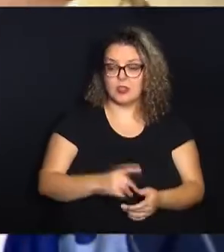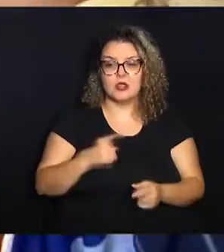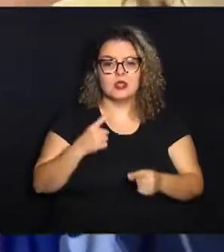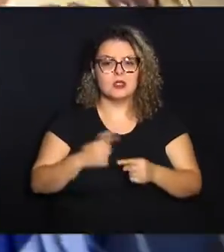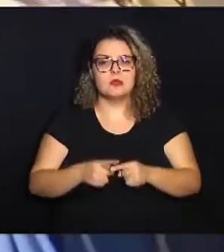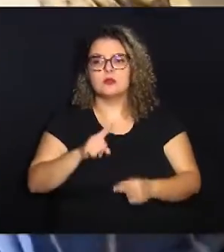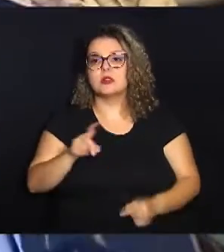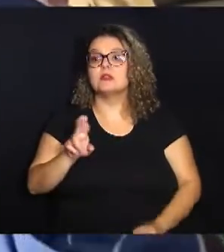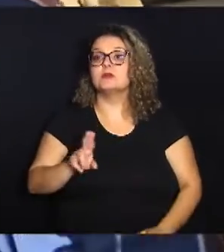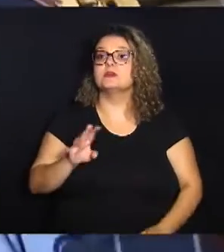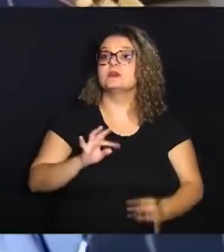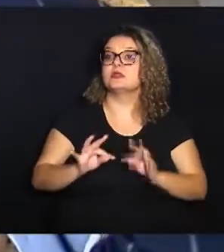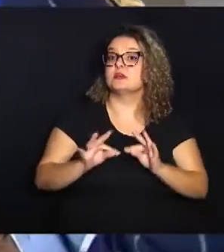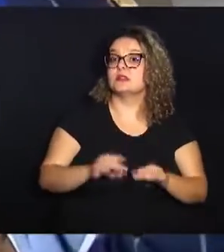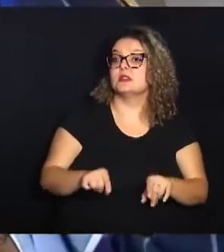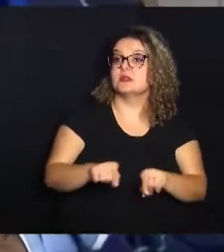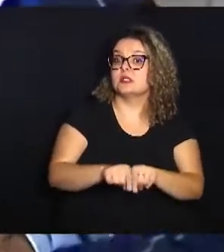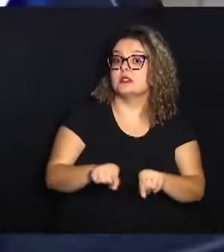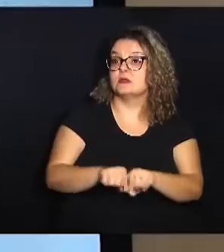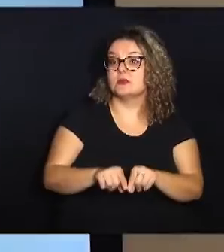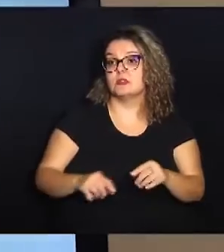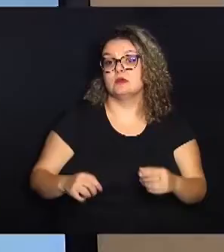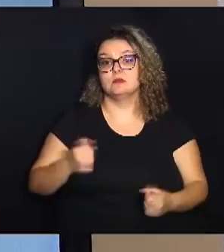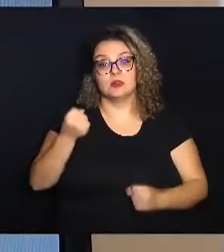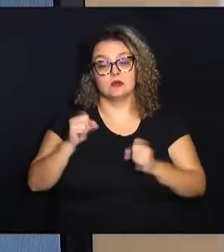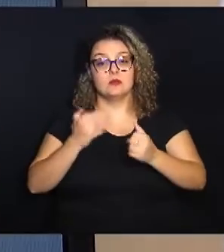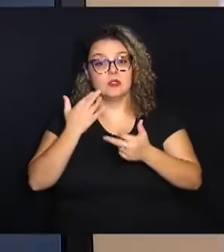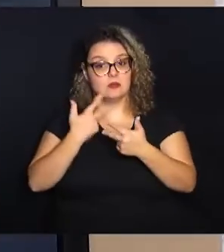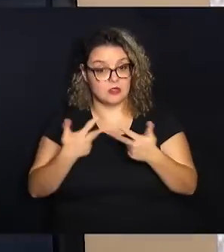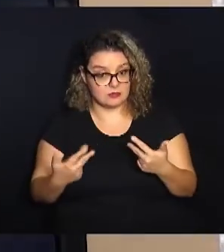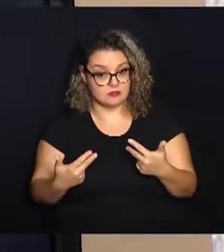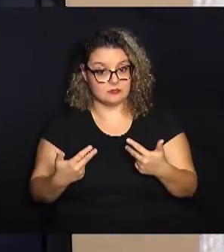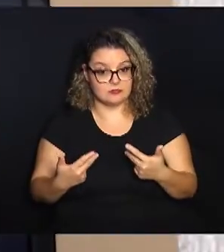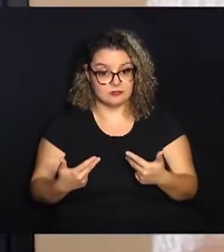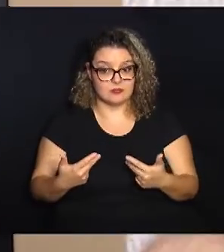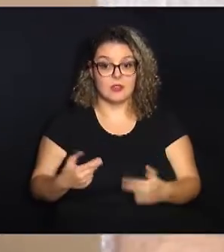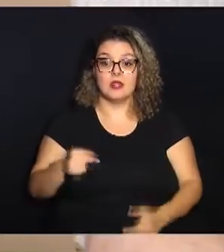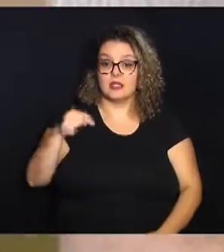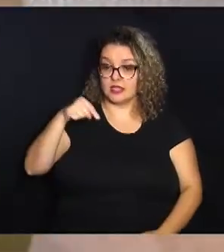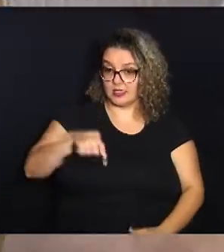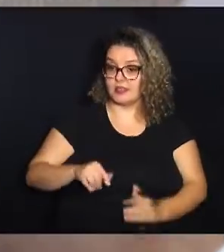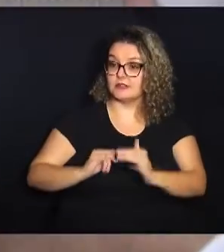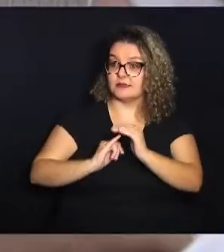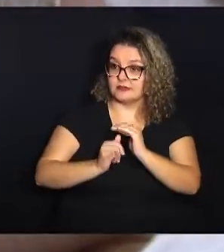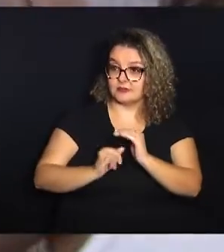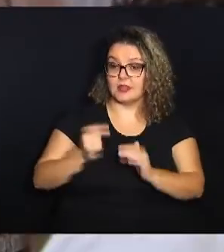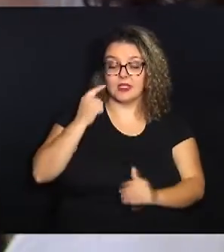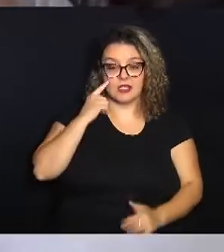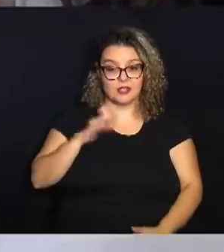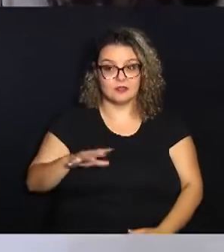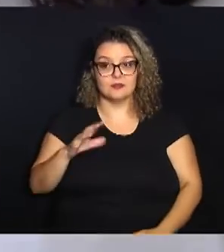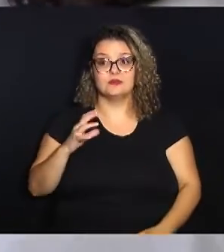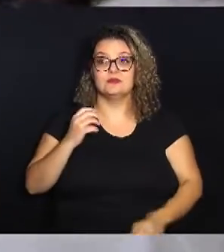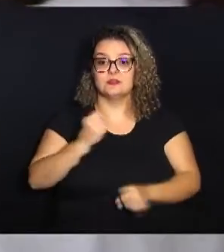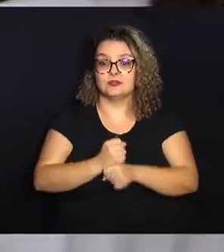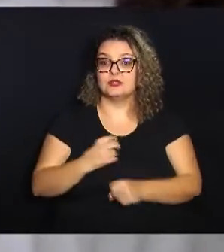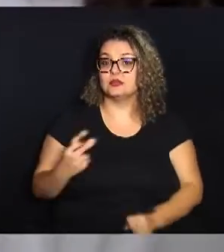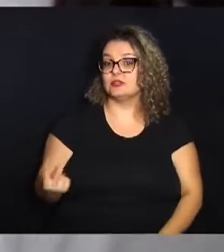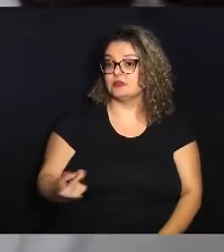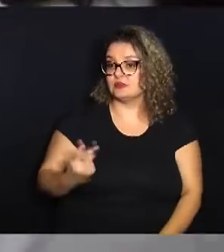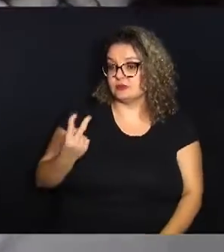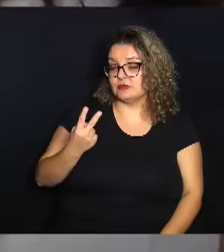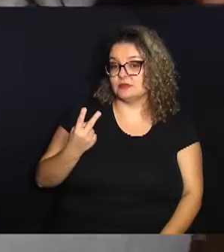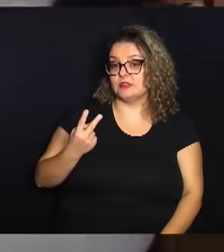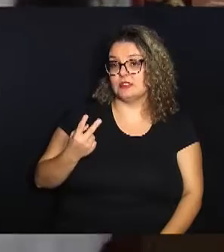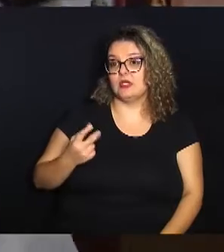não usar a técnica também na indústria alimentícia? Nesta startup, a ideia é agregar valor aos